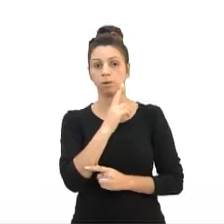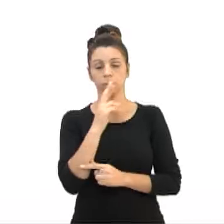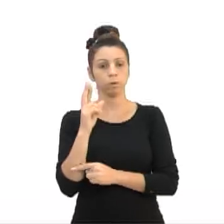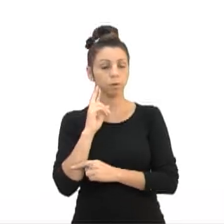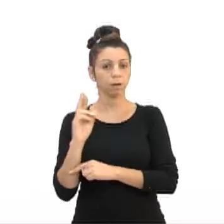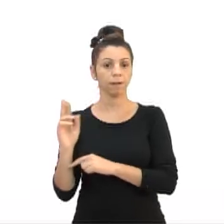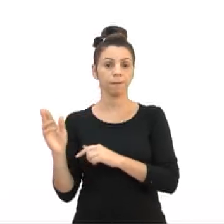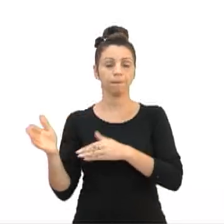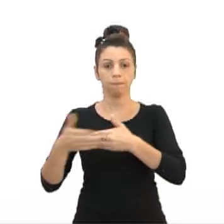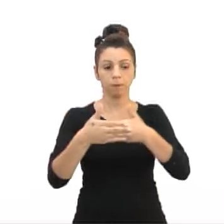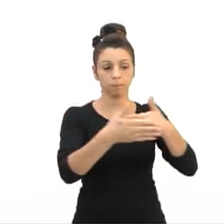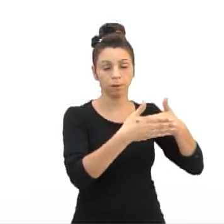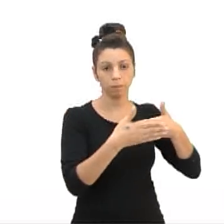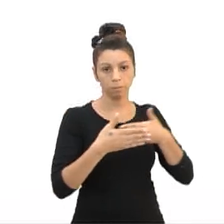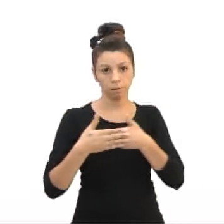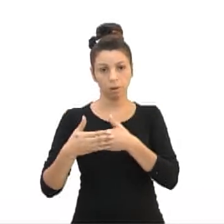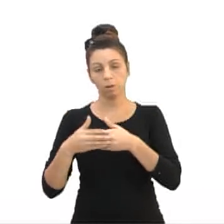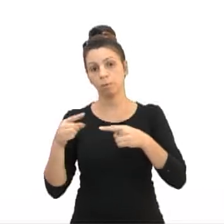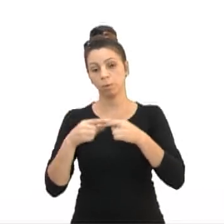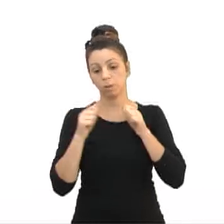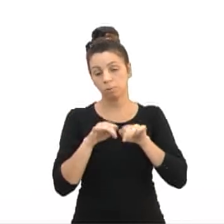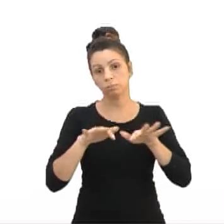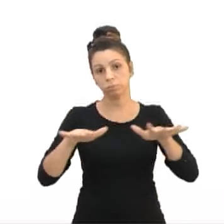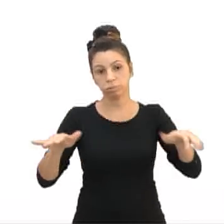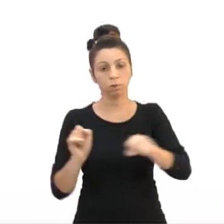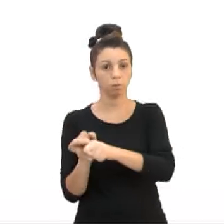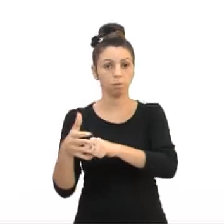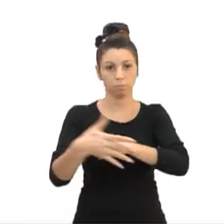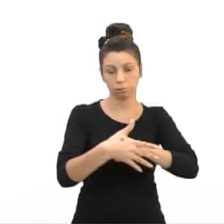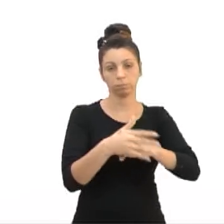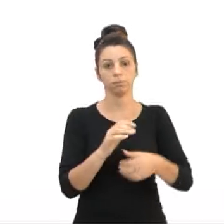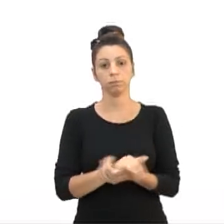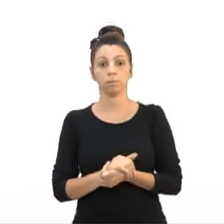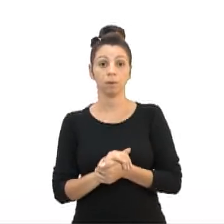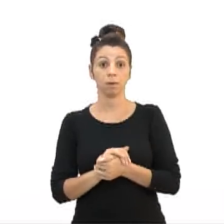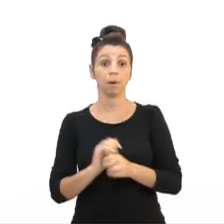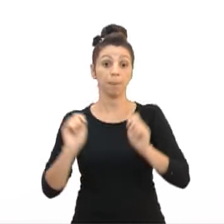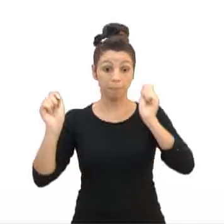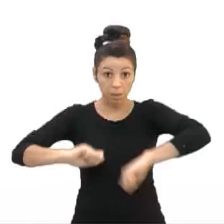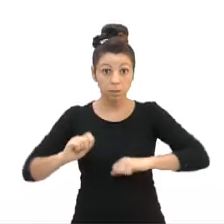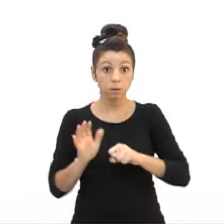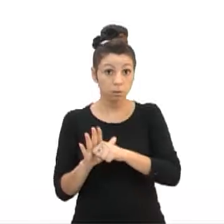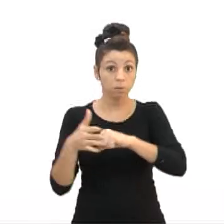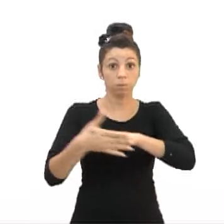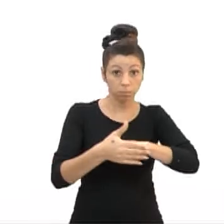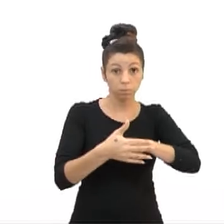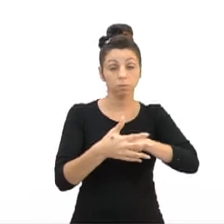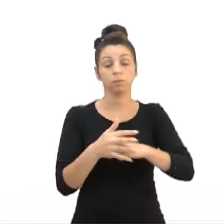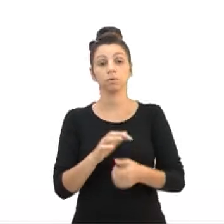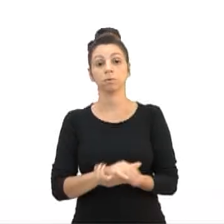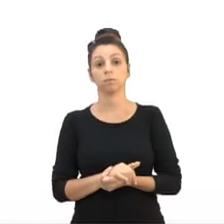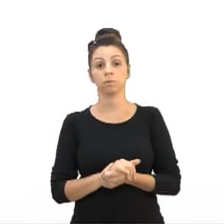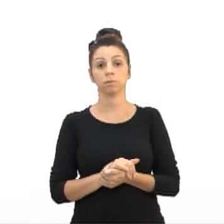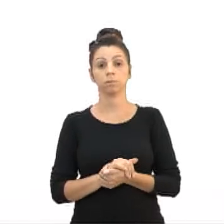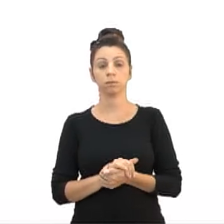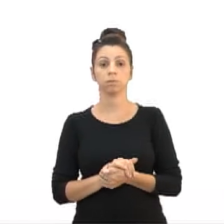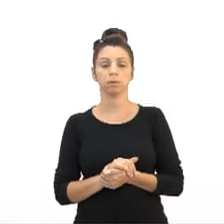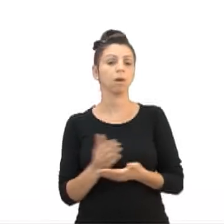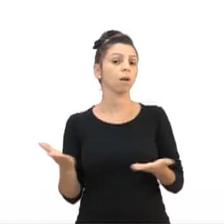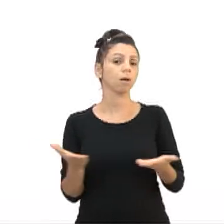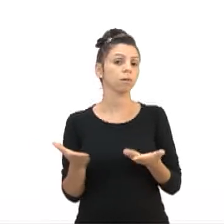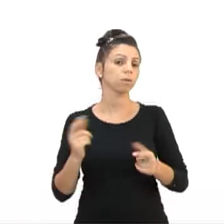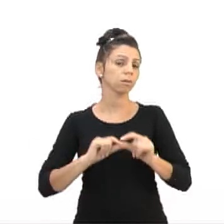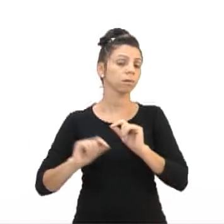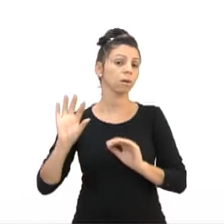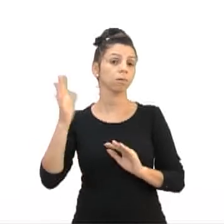todas fechadas para evitar a disseminação do Covid-19, né? E devem mesmo estar fechadas, né? Então, o que está acontecendo